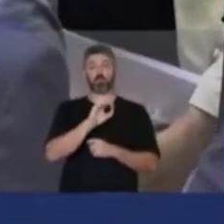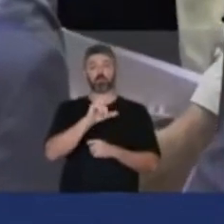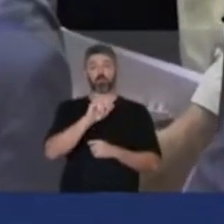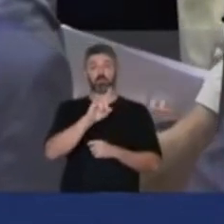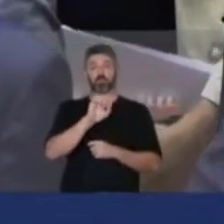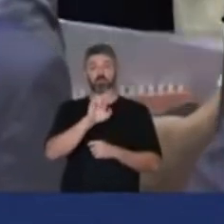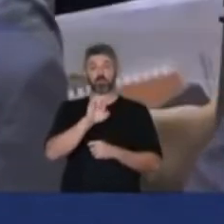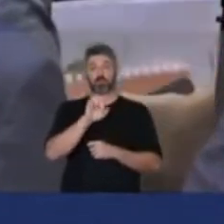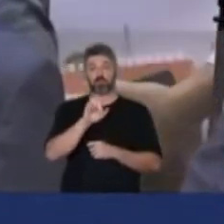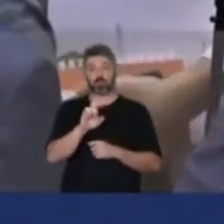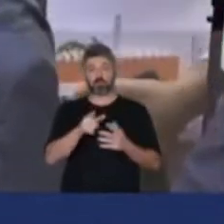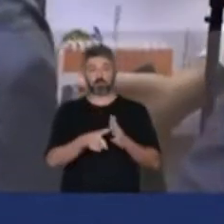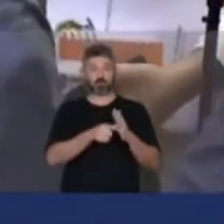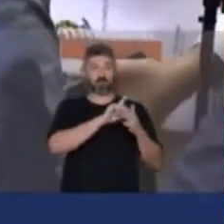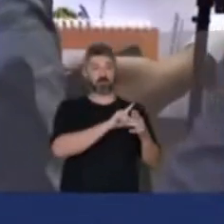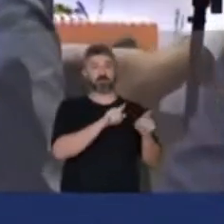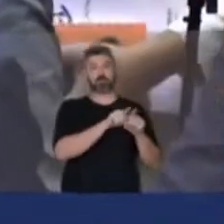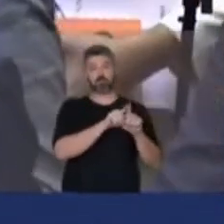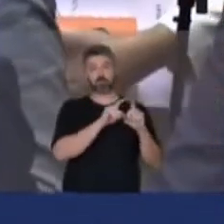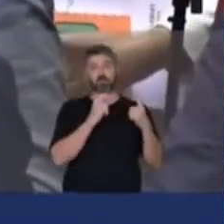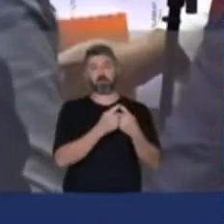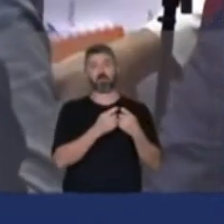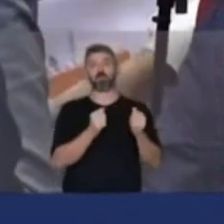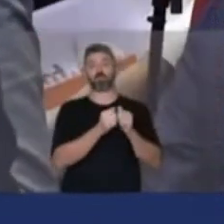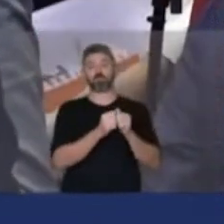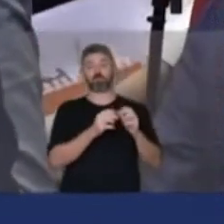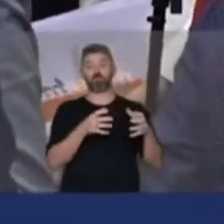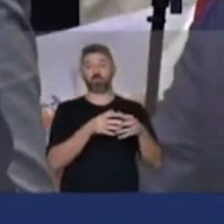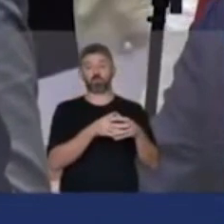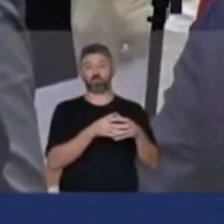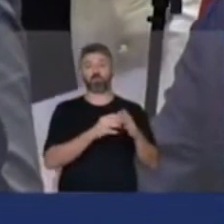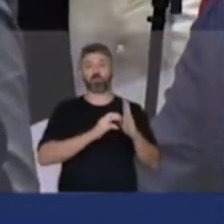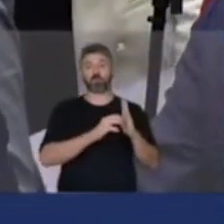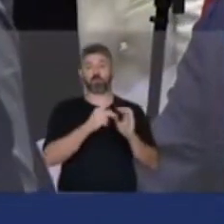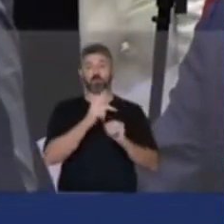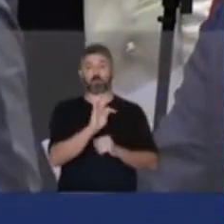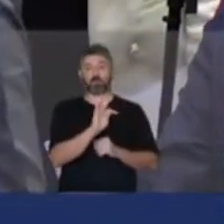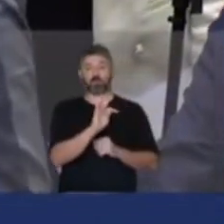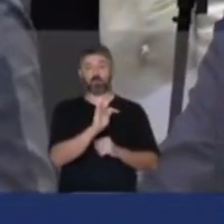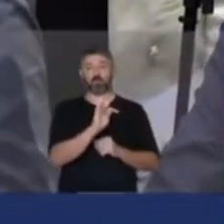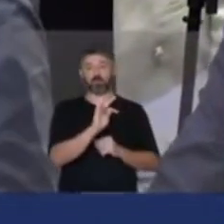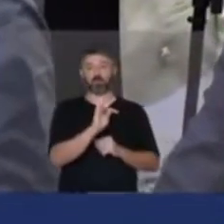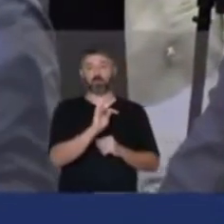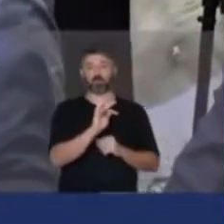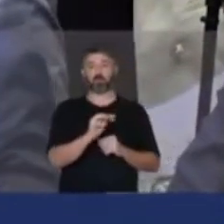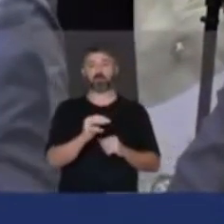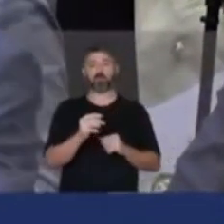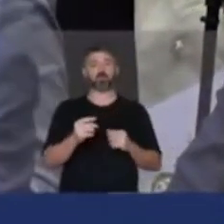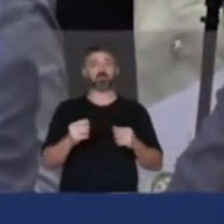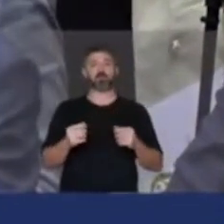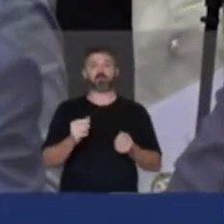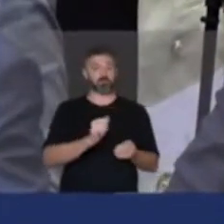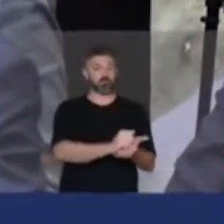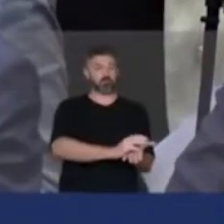nós temos não abraçar né a velha mídia como porque nesse momento eles estão contra as Big tags mas aí é uma